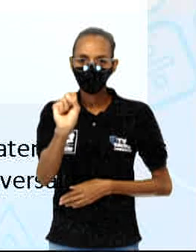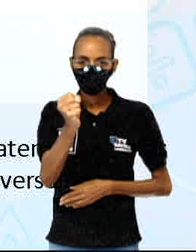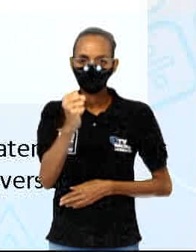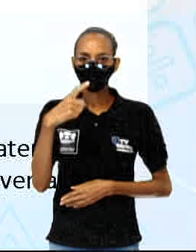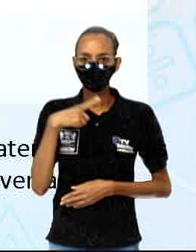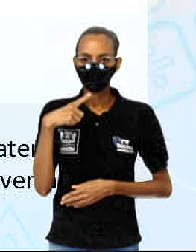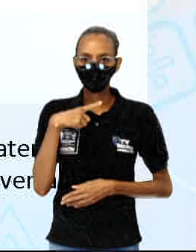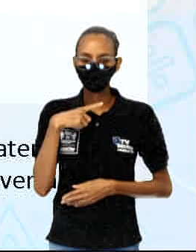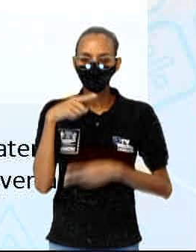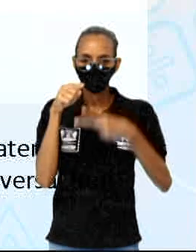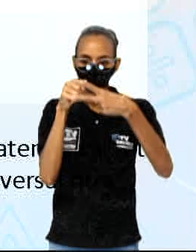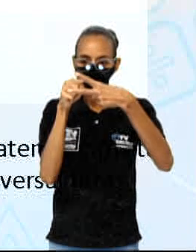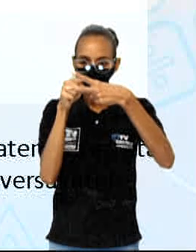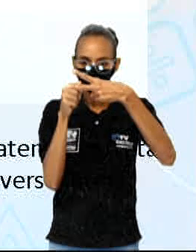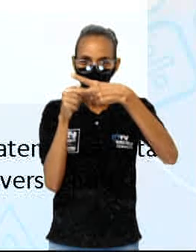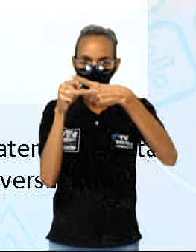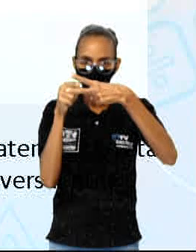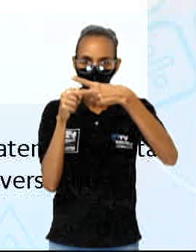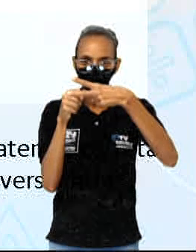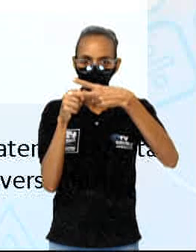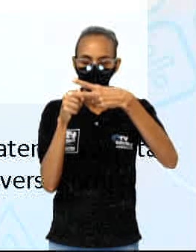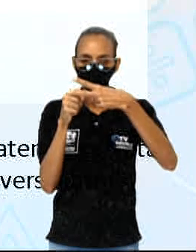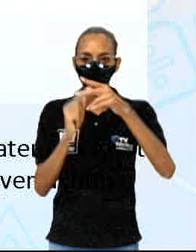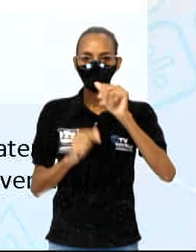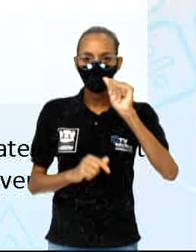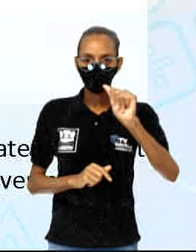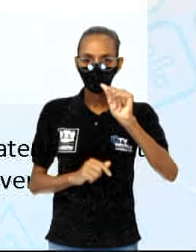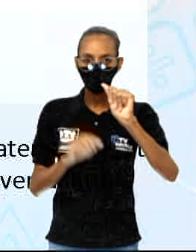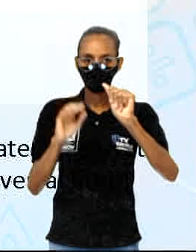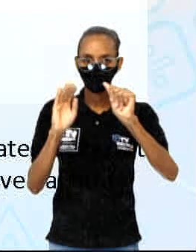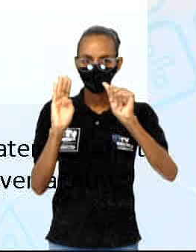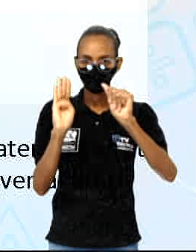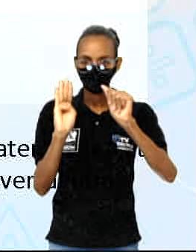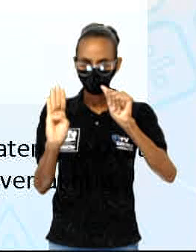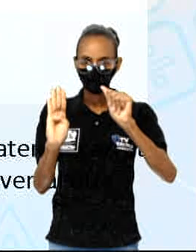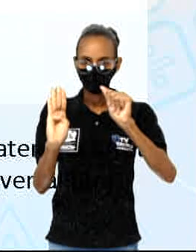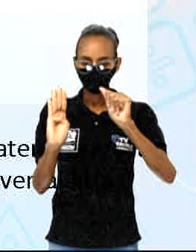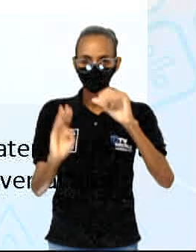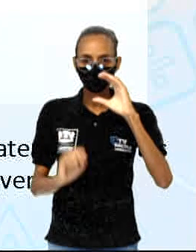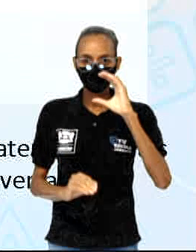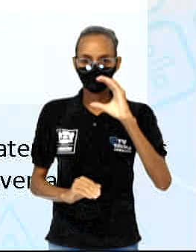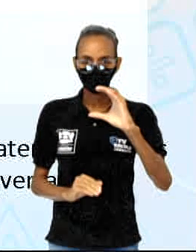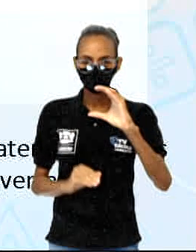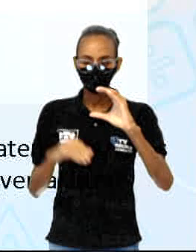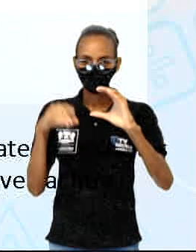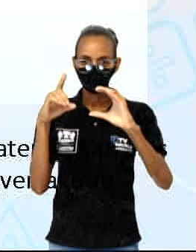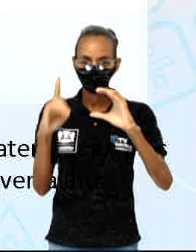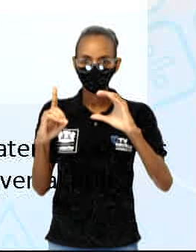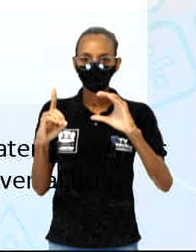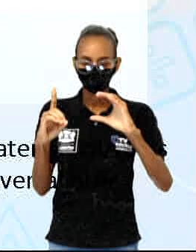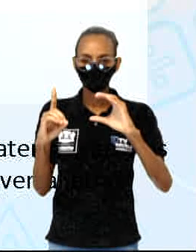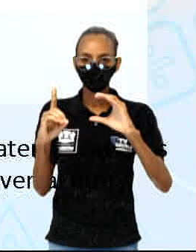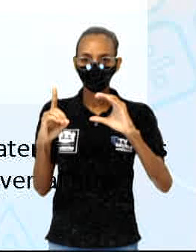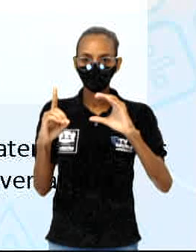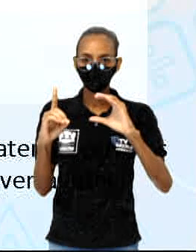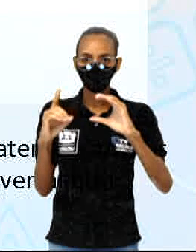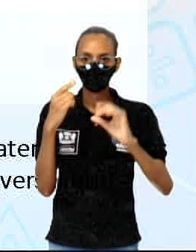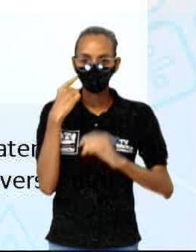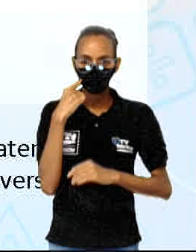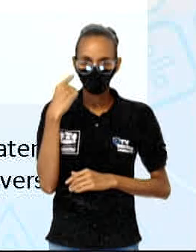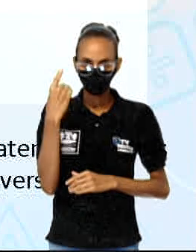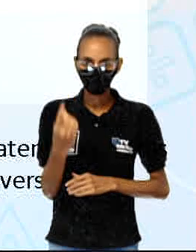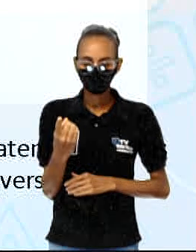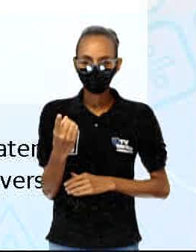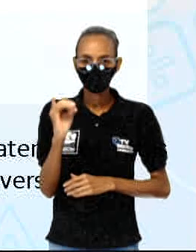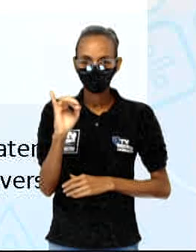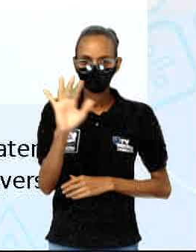aqui, ó, os ângulos A, B, C e D. Aqui nessa parte